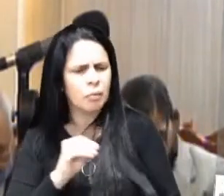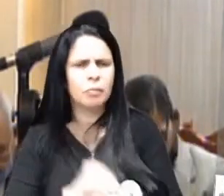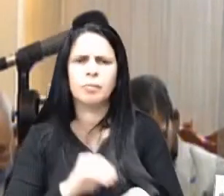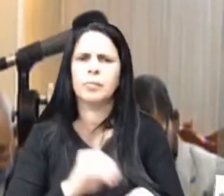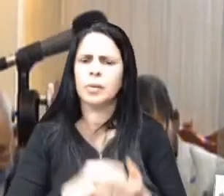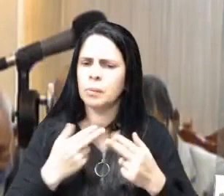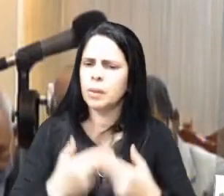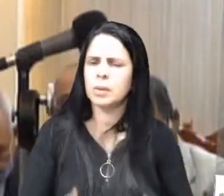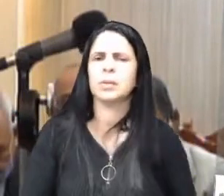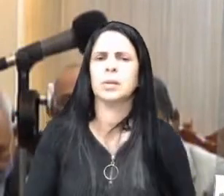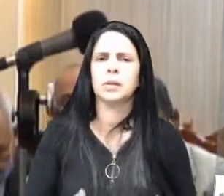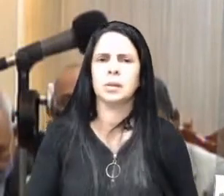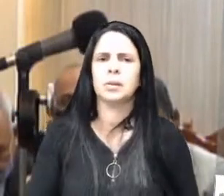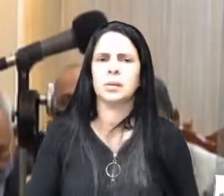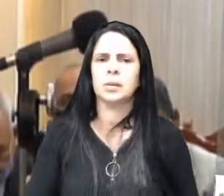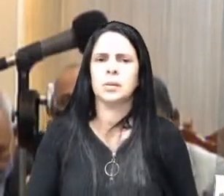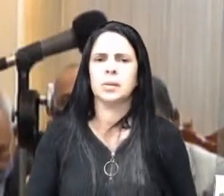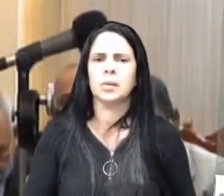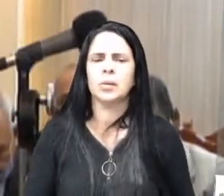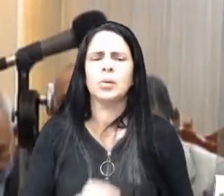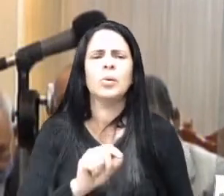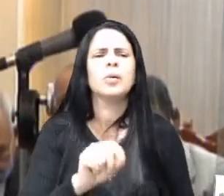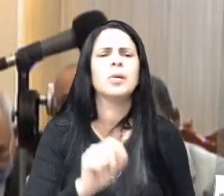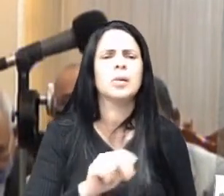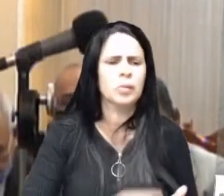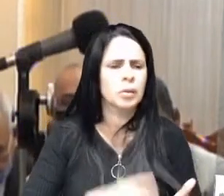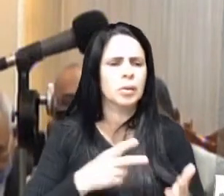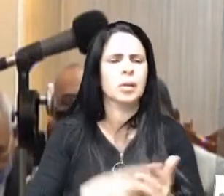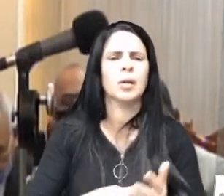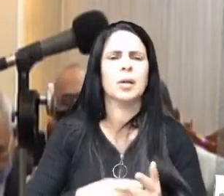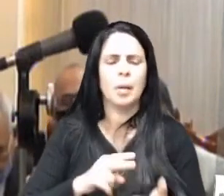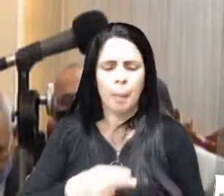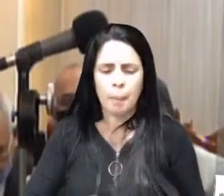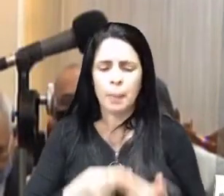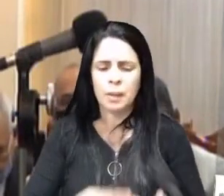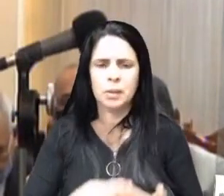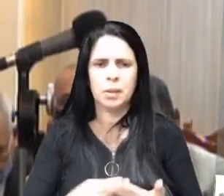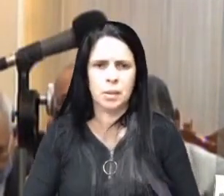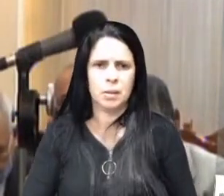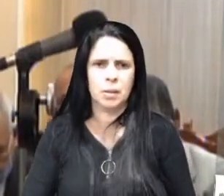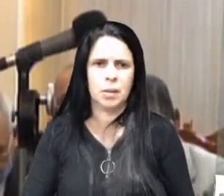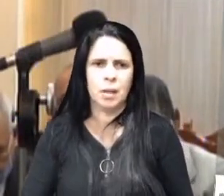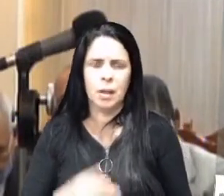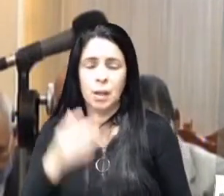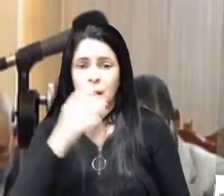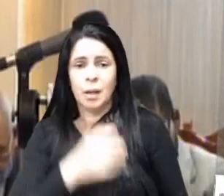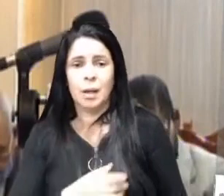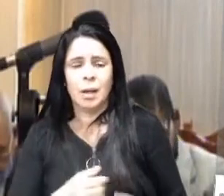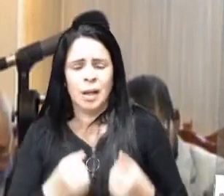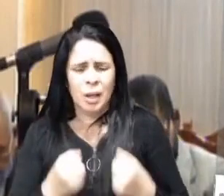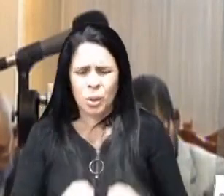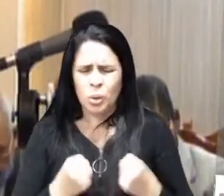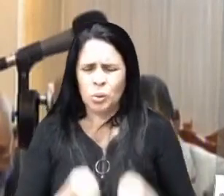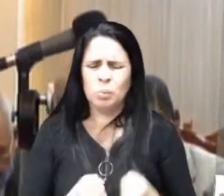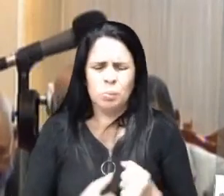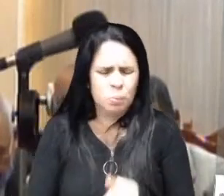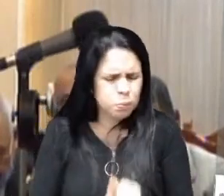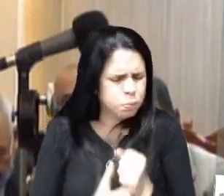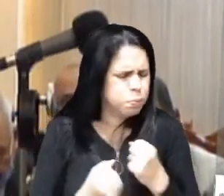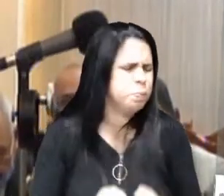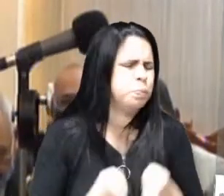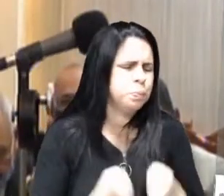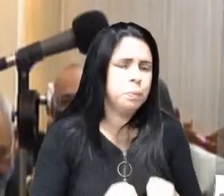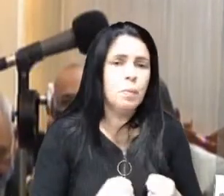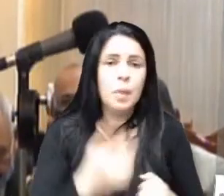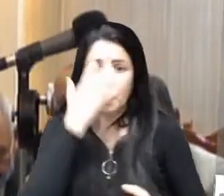grego é pate, sofrer, aguentar. As pessoas não querem mais sofrer nada. Não querem aguentar